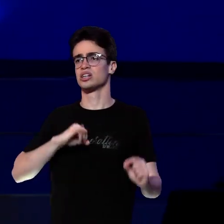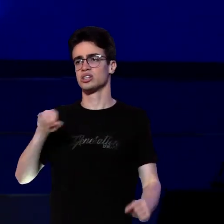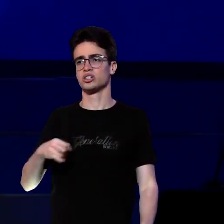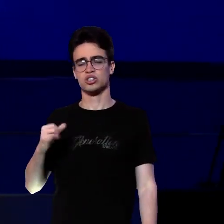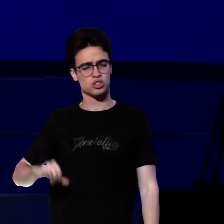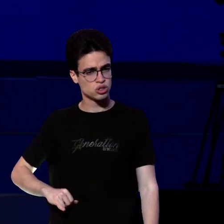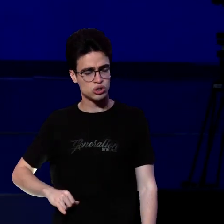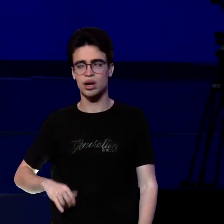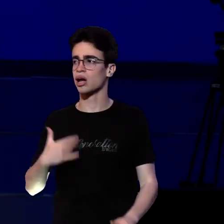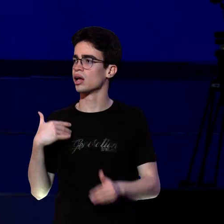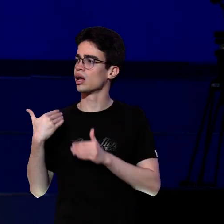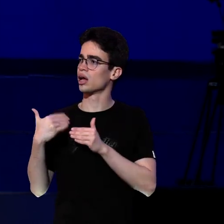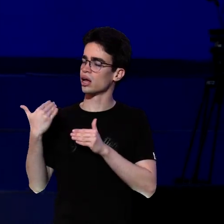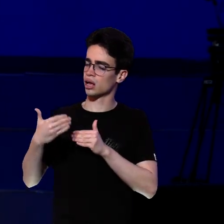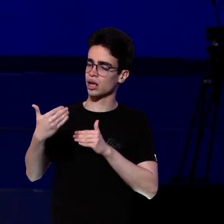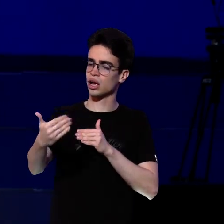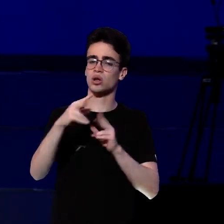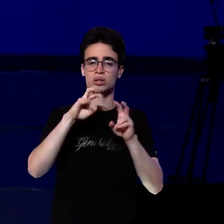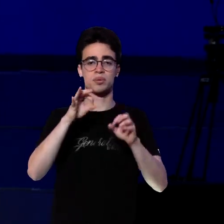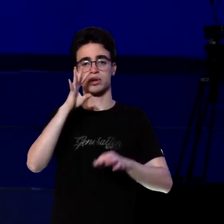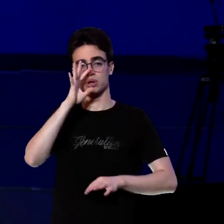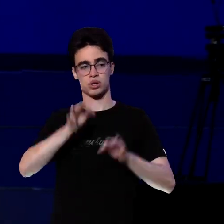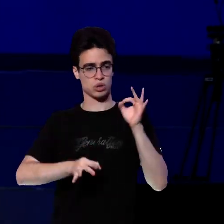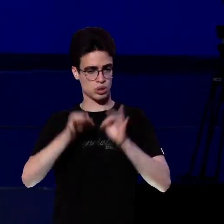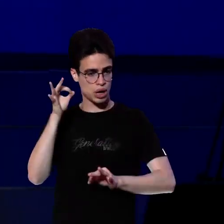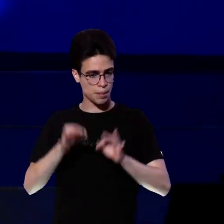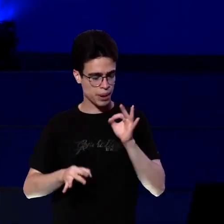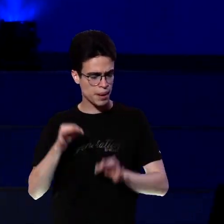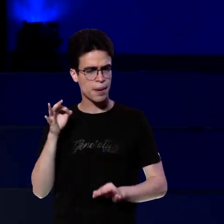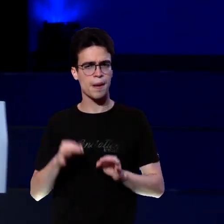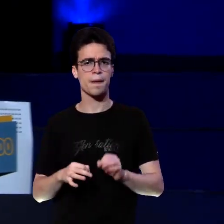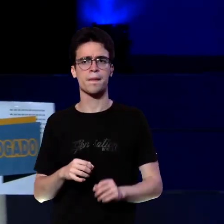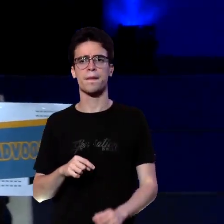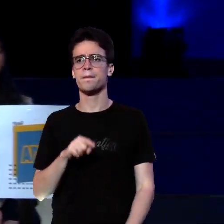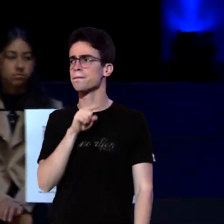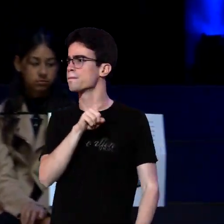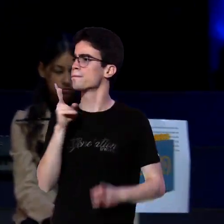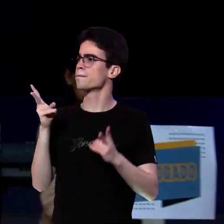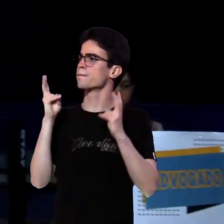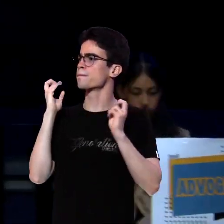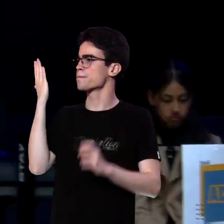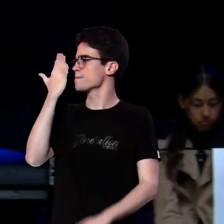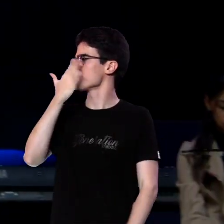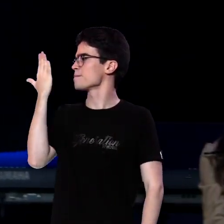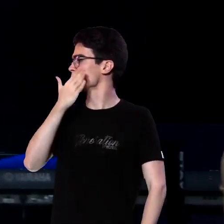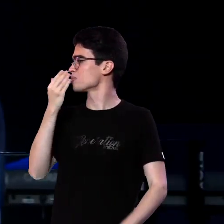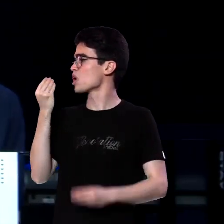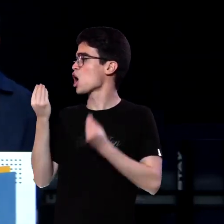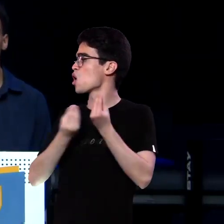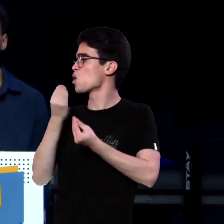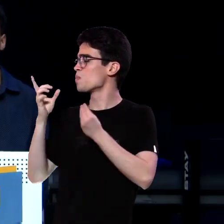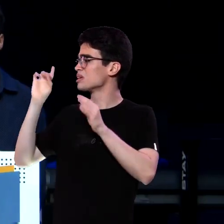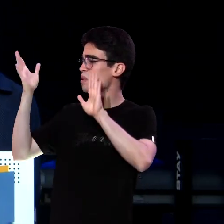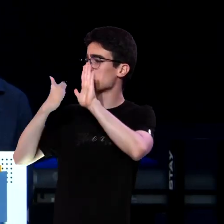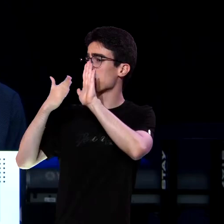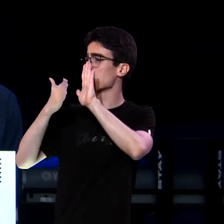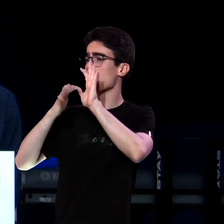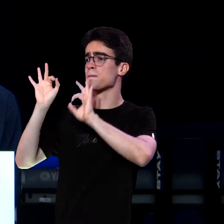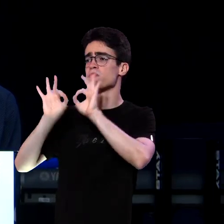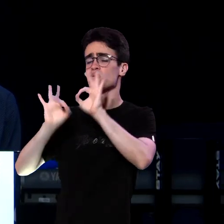o tribunal, ele não consegue enxergar o propósito do que Deus tinha na vida